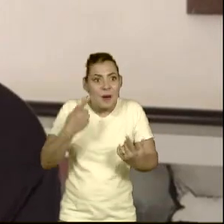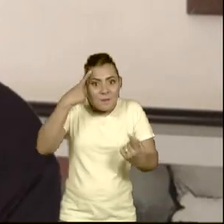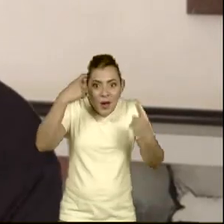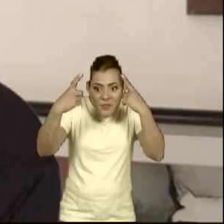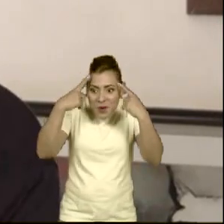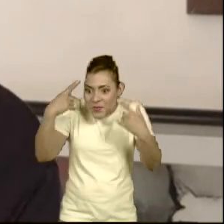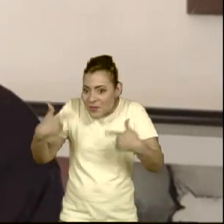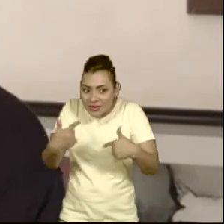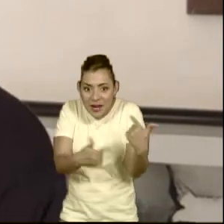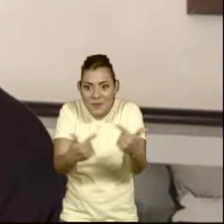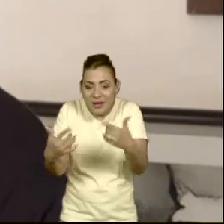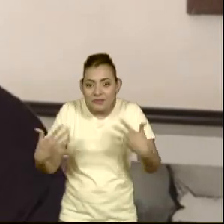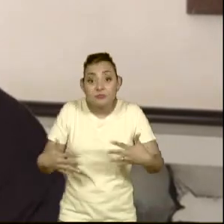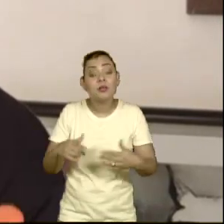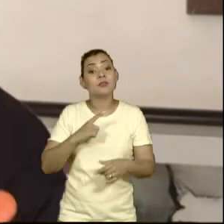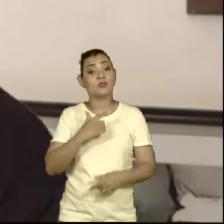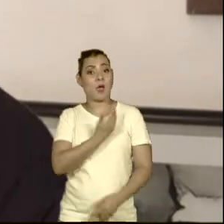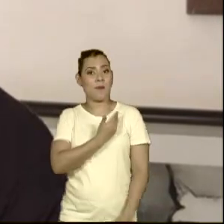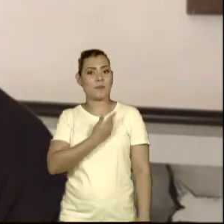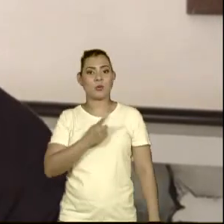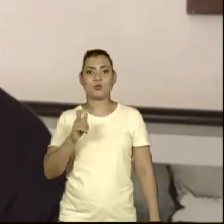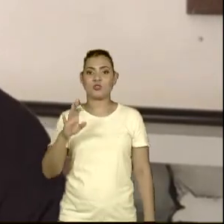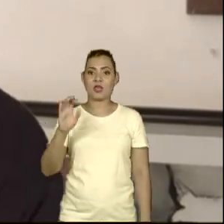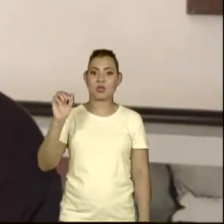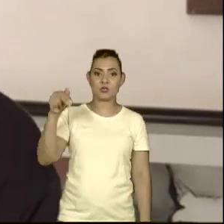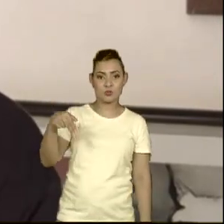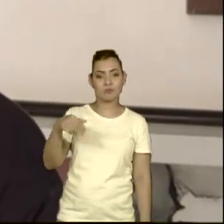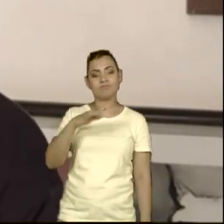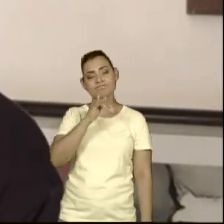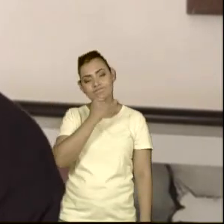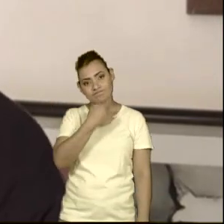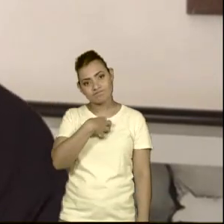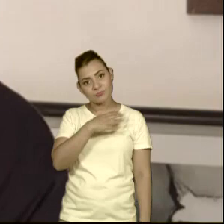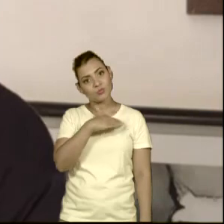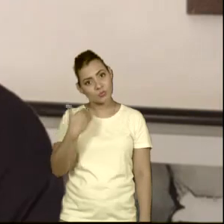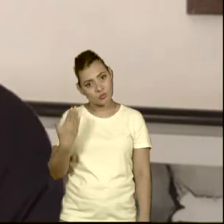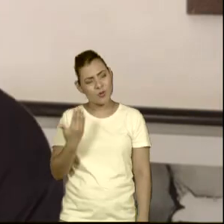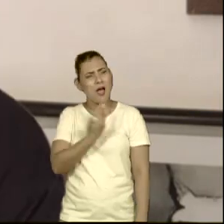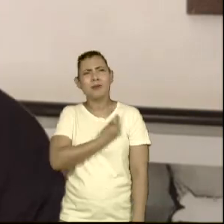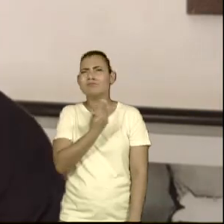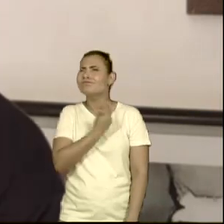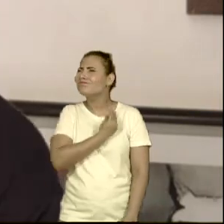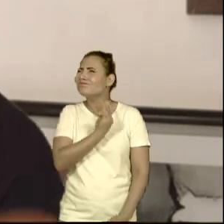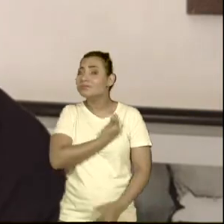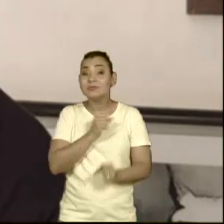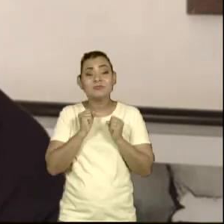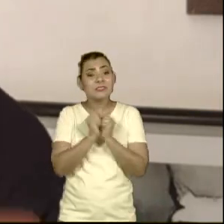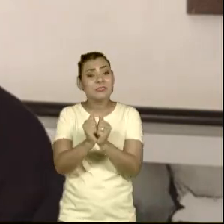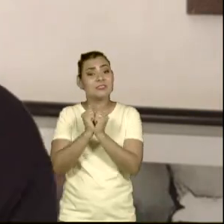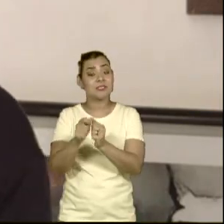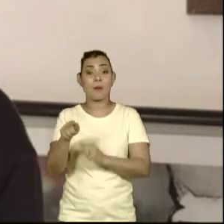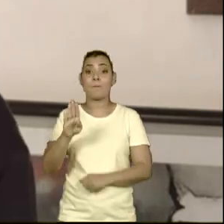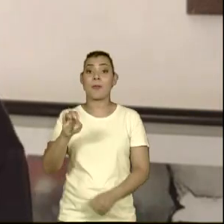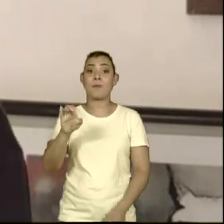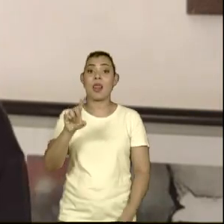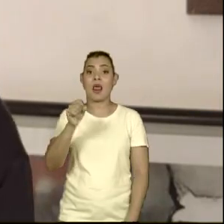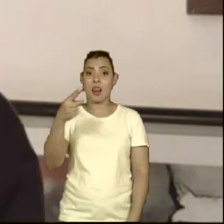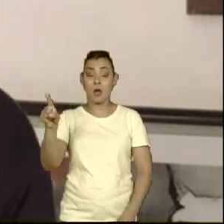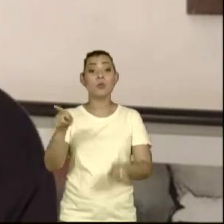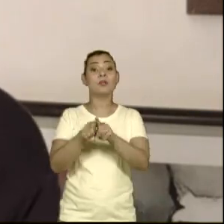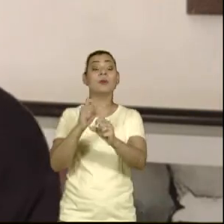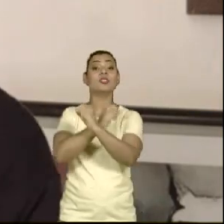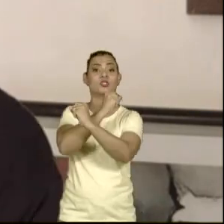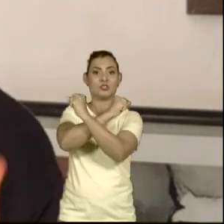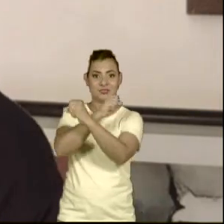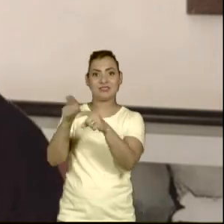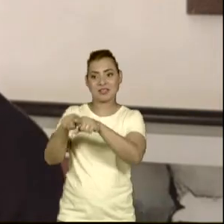um grande amigo meu, era o Jefferson de Abreu, infelizmente falecido, amigaço já de Bambalalão e deste estudo, a